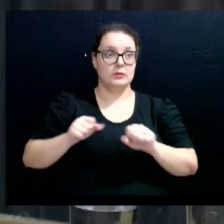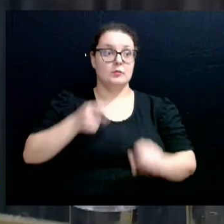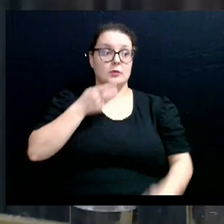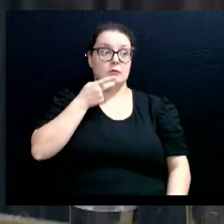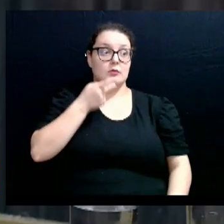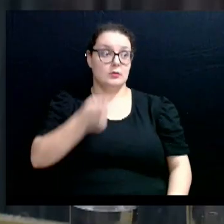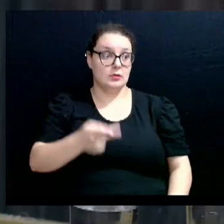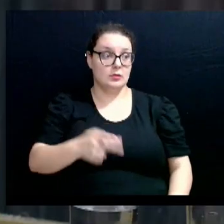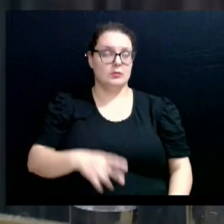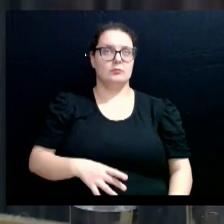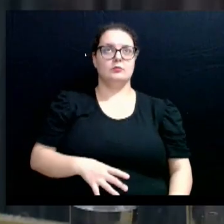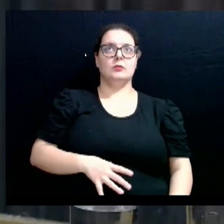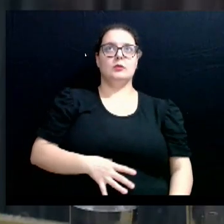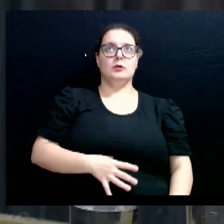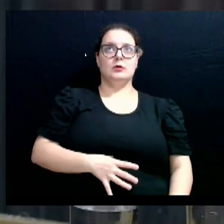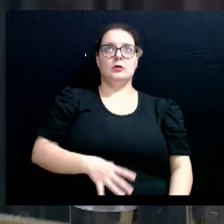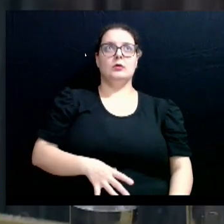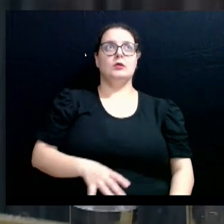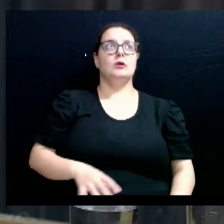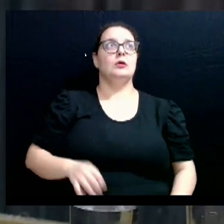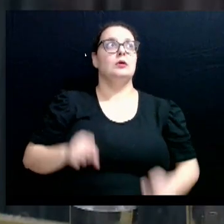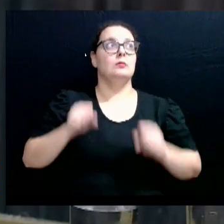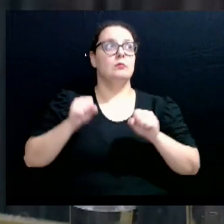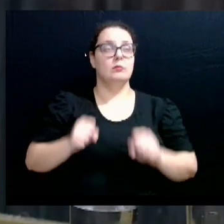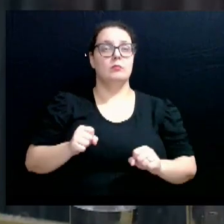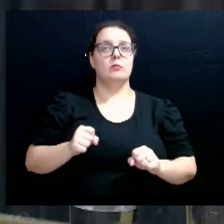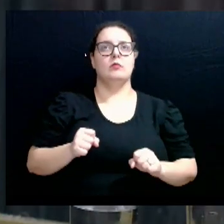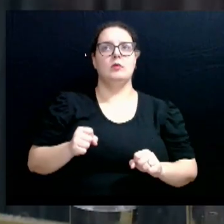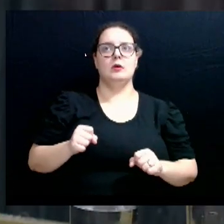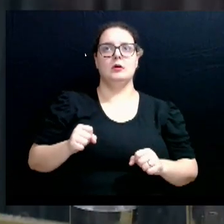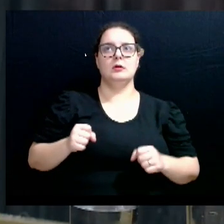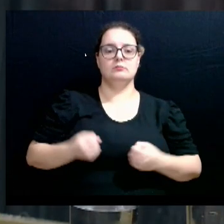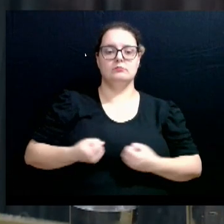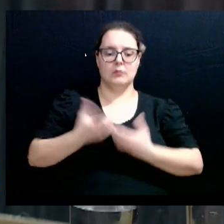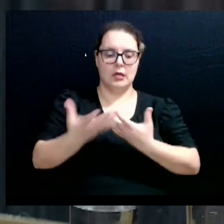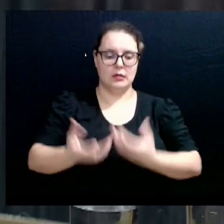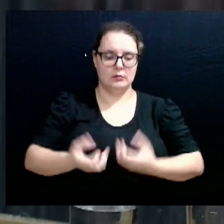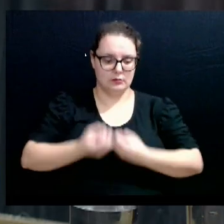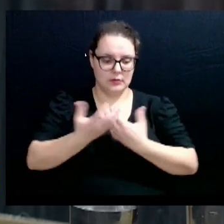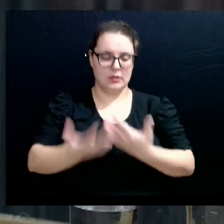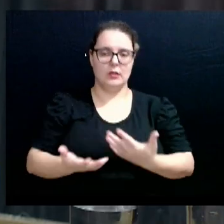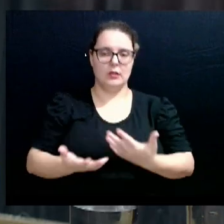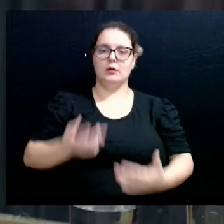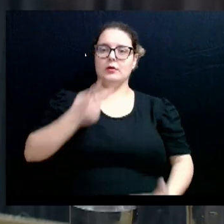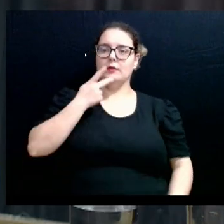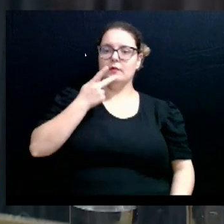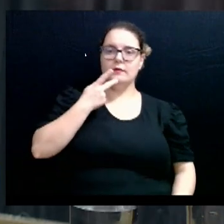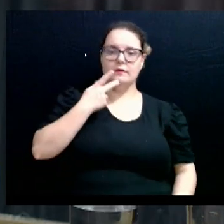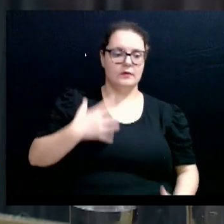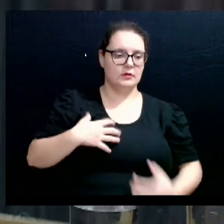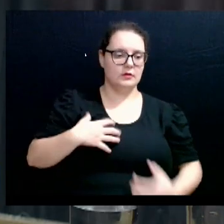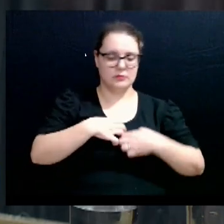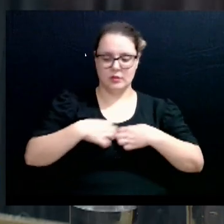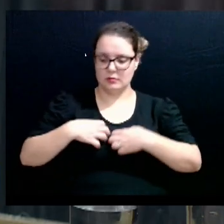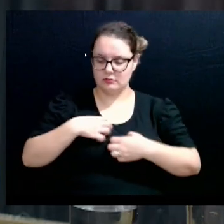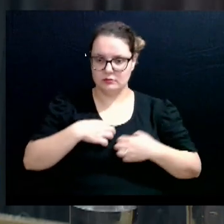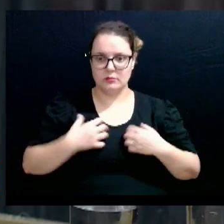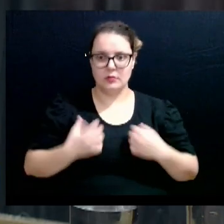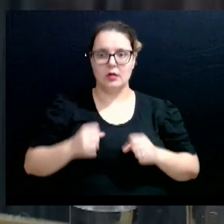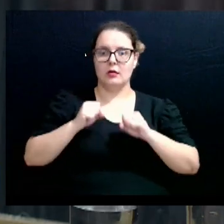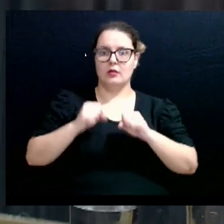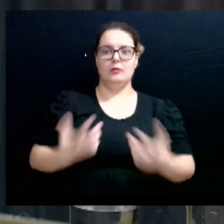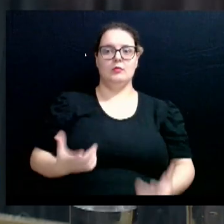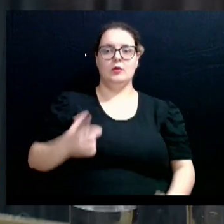ser escutado, onde ele possa falar das suas angústias, onde ele possa contar das